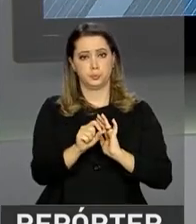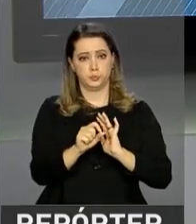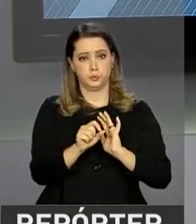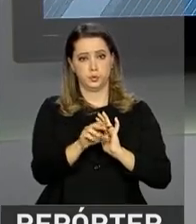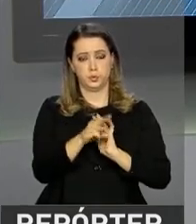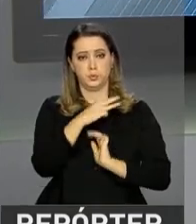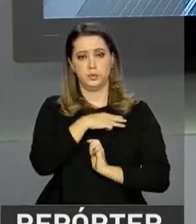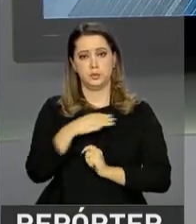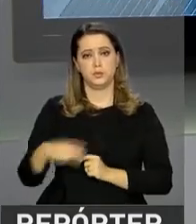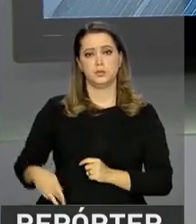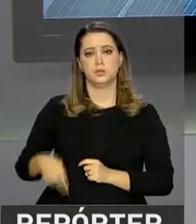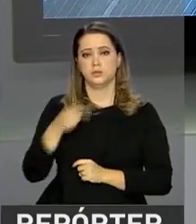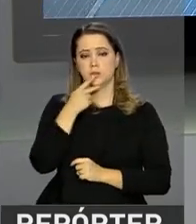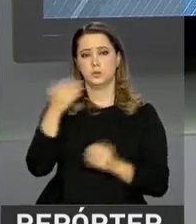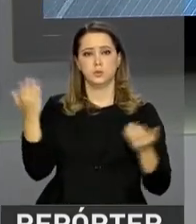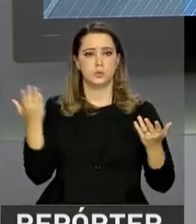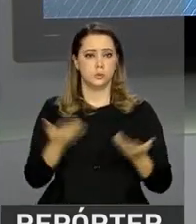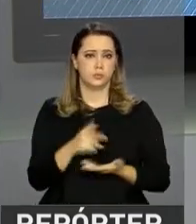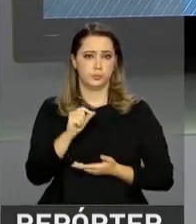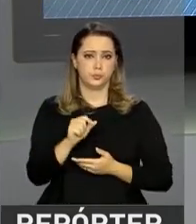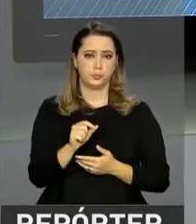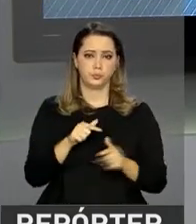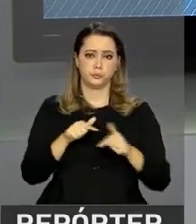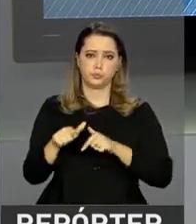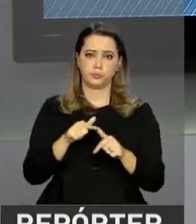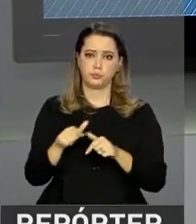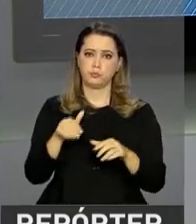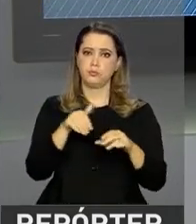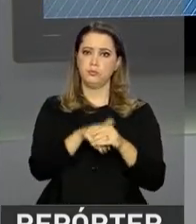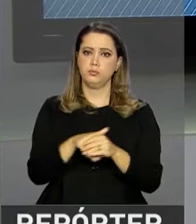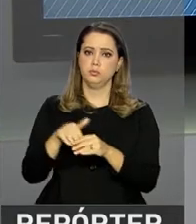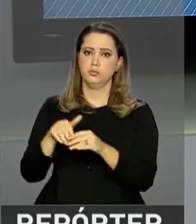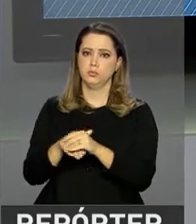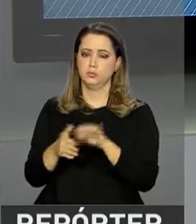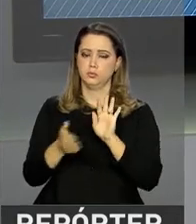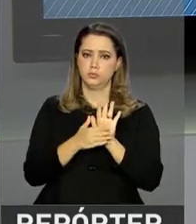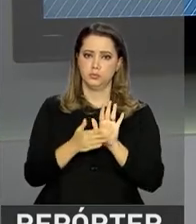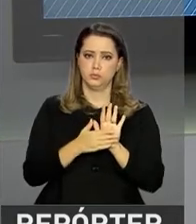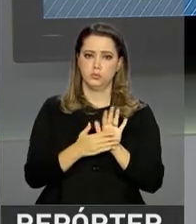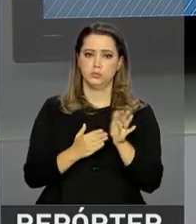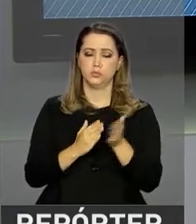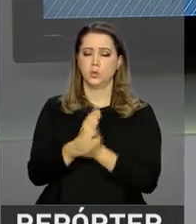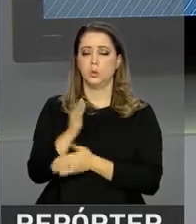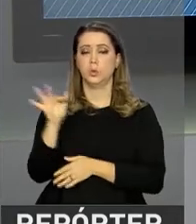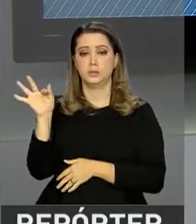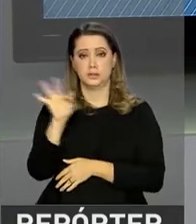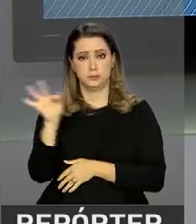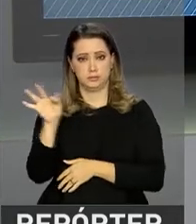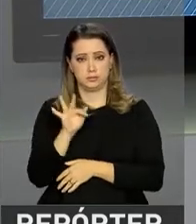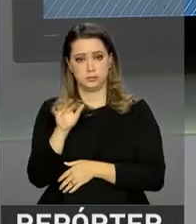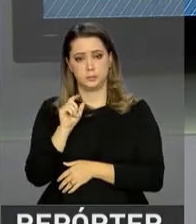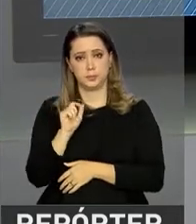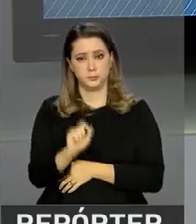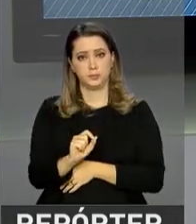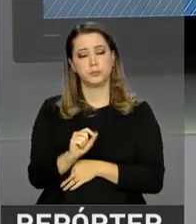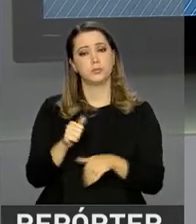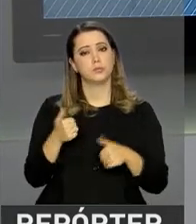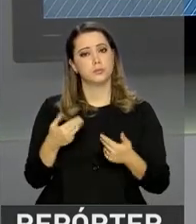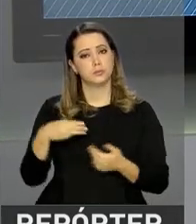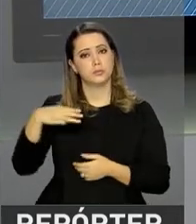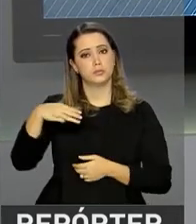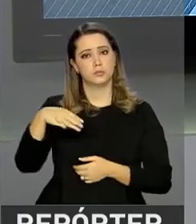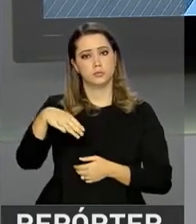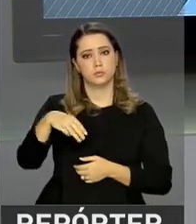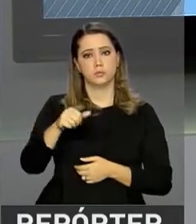ministro disse que hoje disse hoje que o governo trabalha para que a votação da proposta seja ainda em fevereiro de acordo com marun